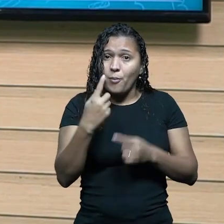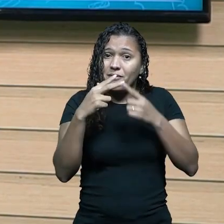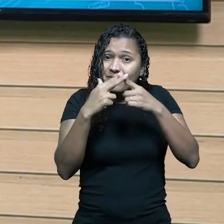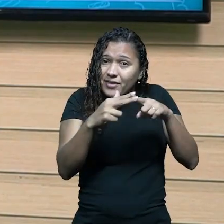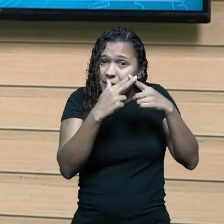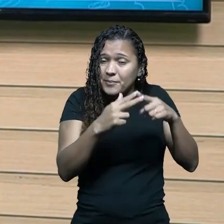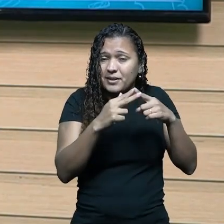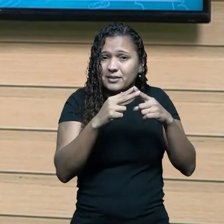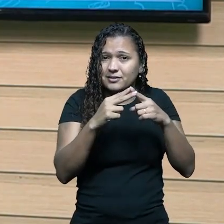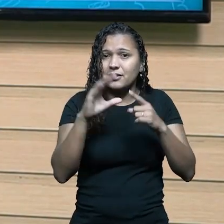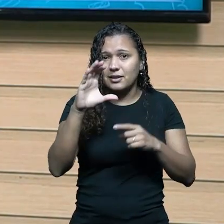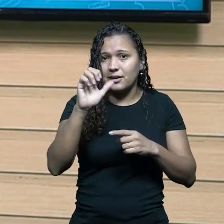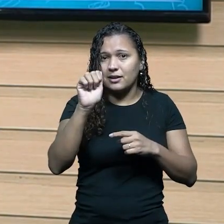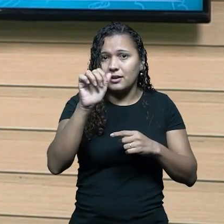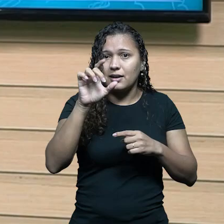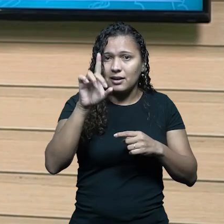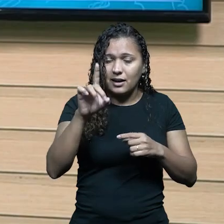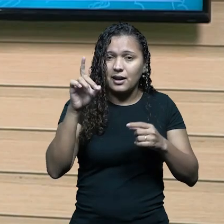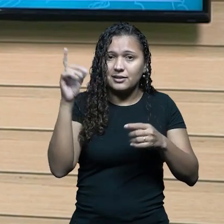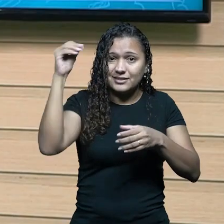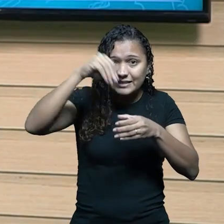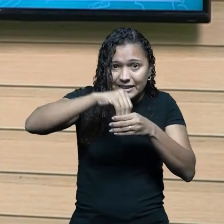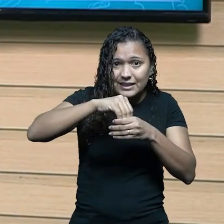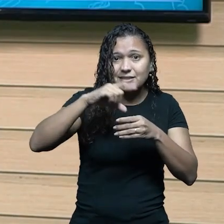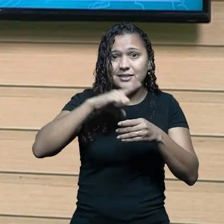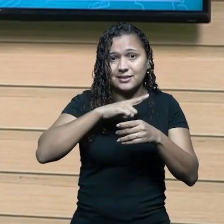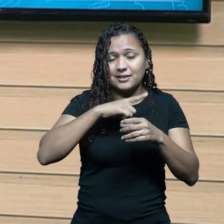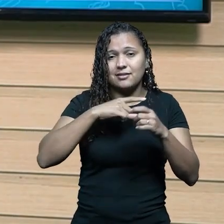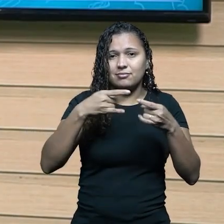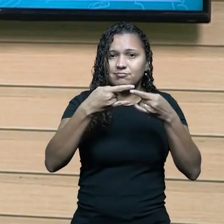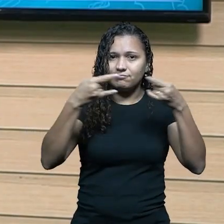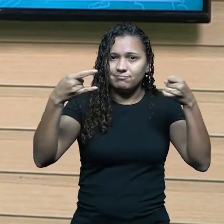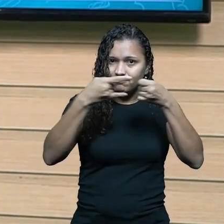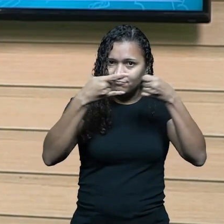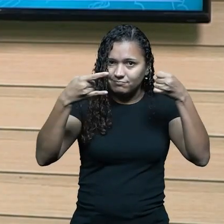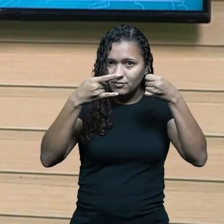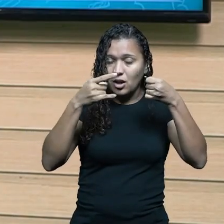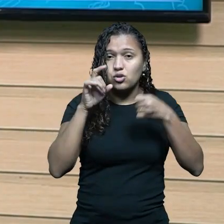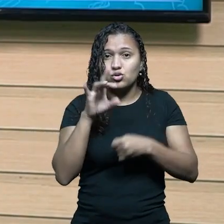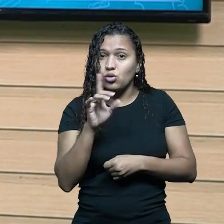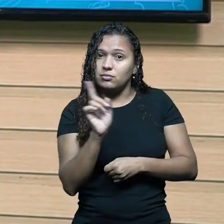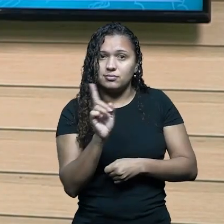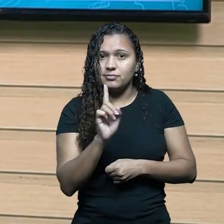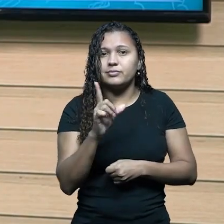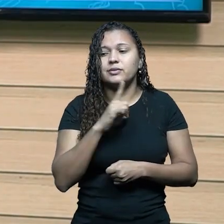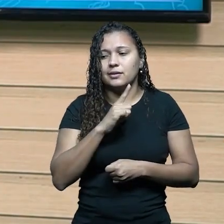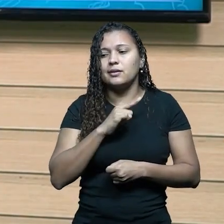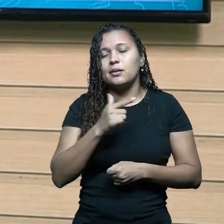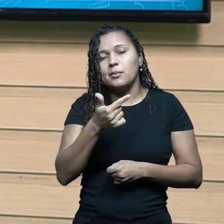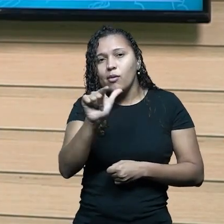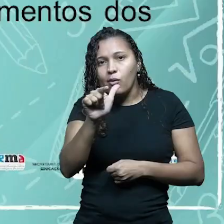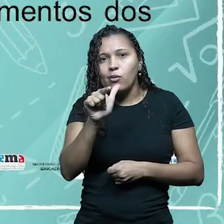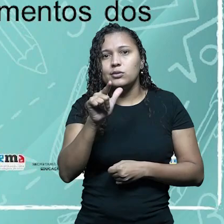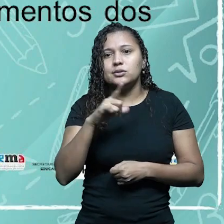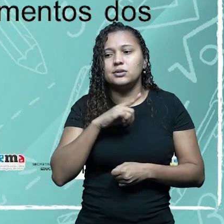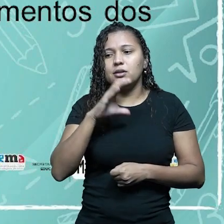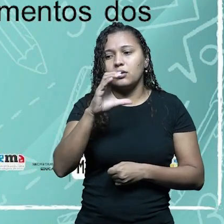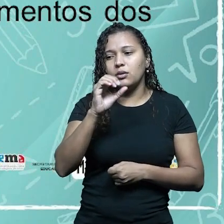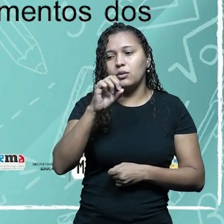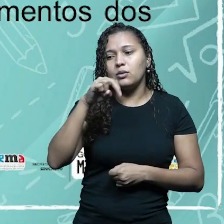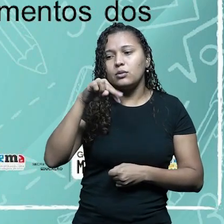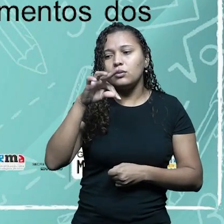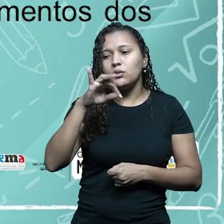uma das ferramentas dentro do AutoCAD que faz esse processo de cotagem. Mas não tem só ele, nós temos também